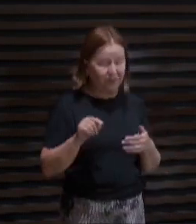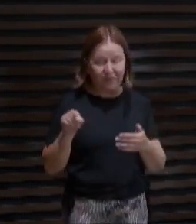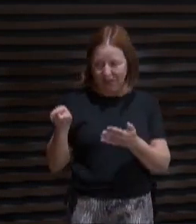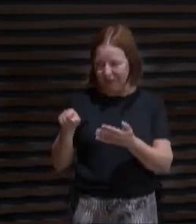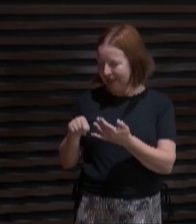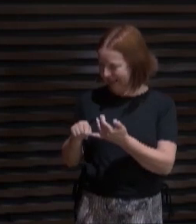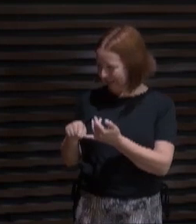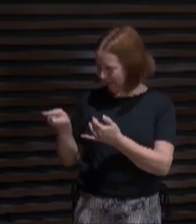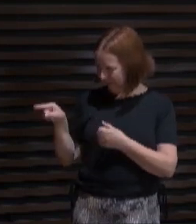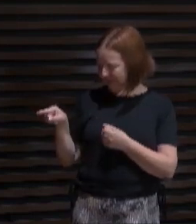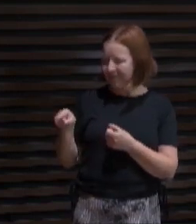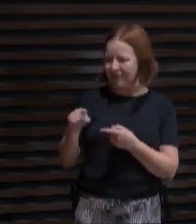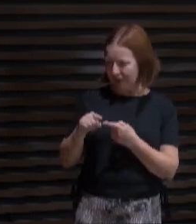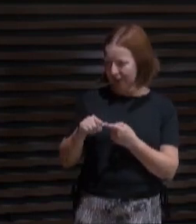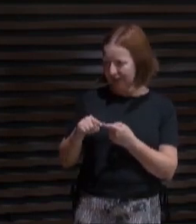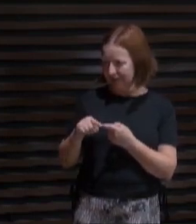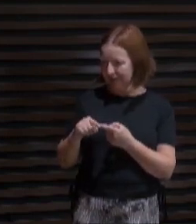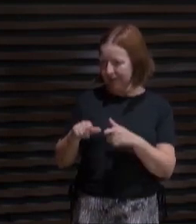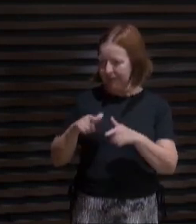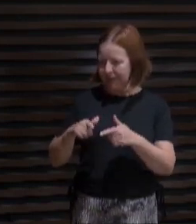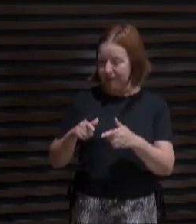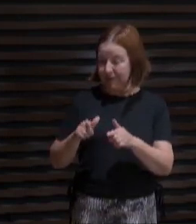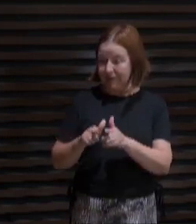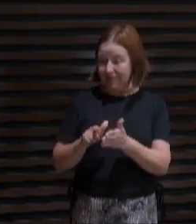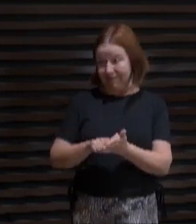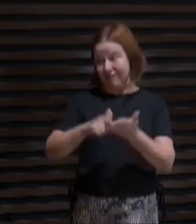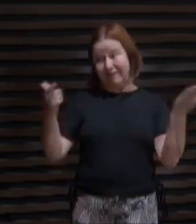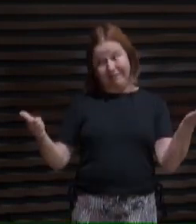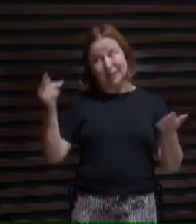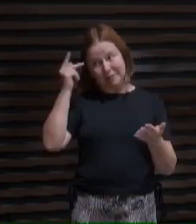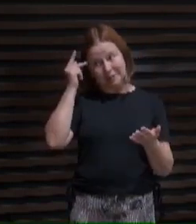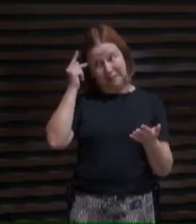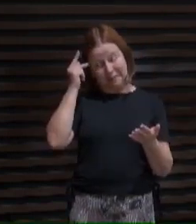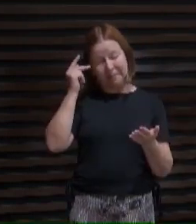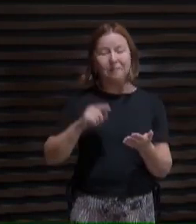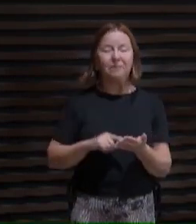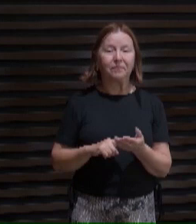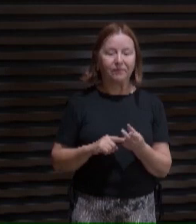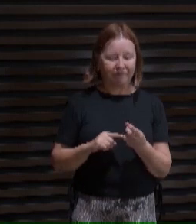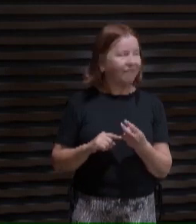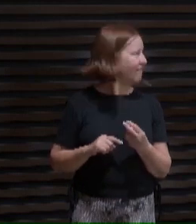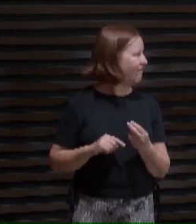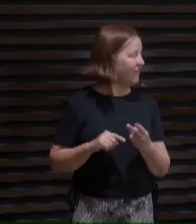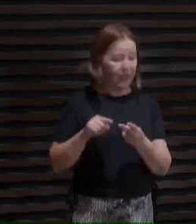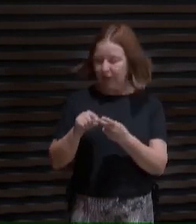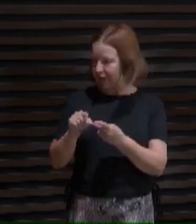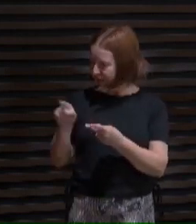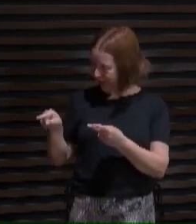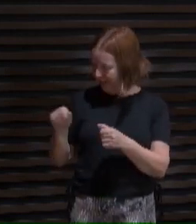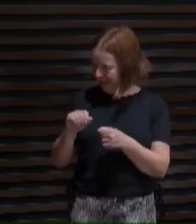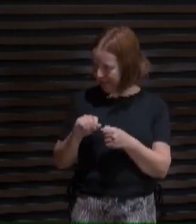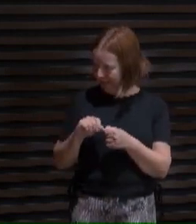é uma jornalista da Folha de São Paulo, ela já tinha me contado tudo. Você